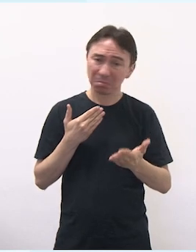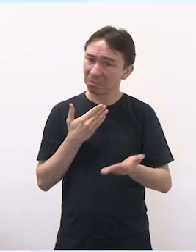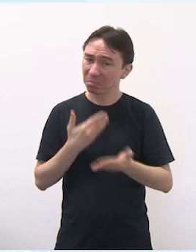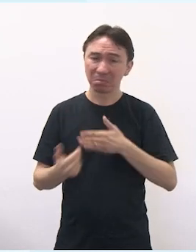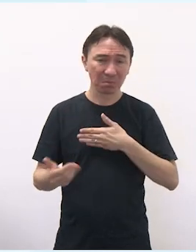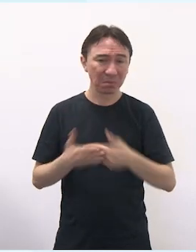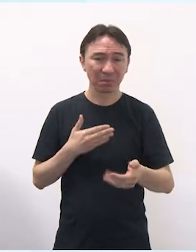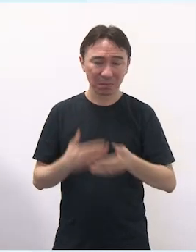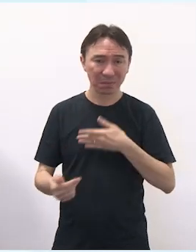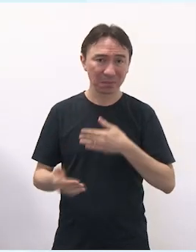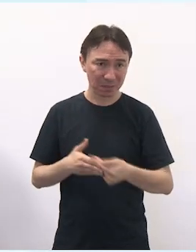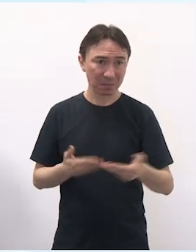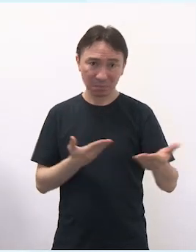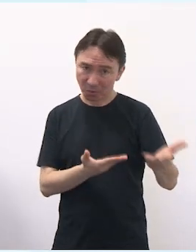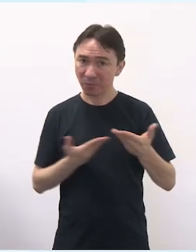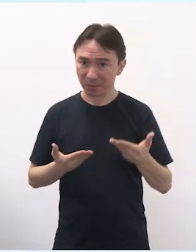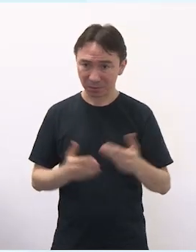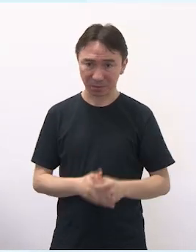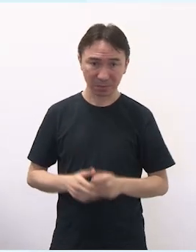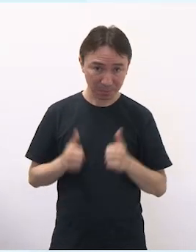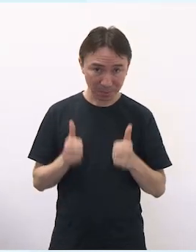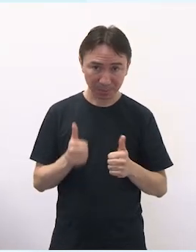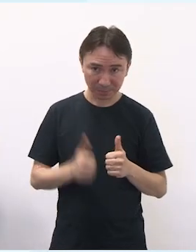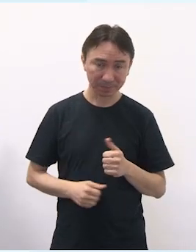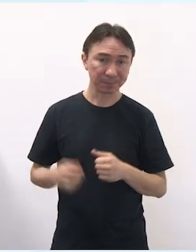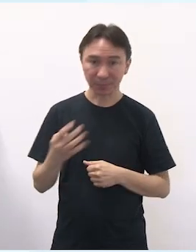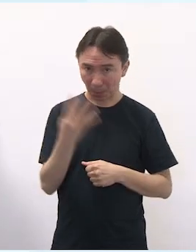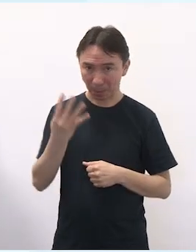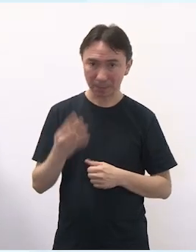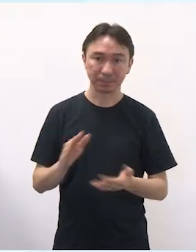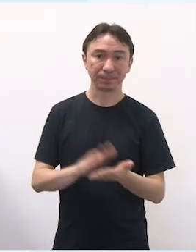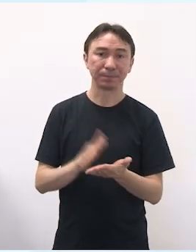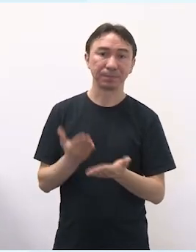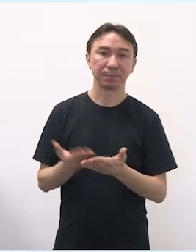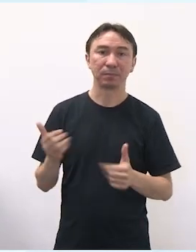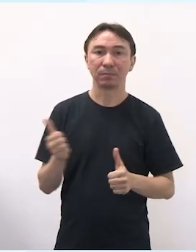ação do bem traz. Vamos lá para a 4ª ação do bem, por favor.